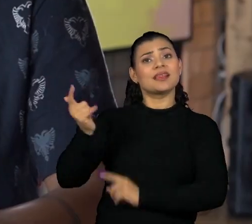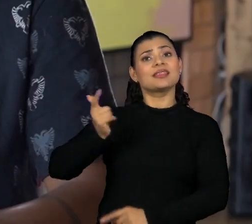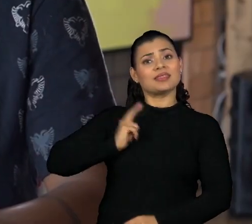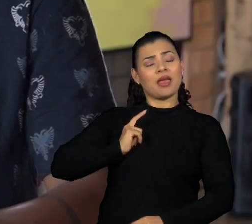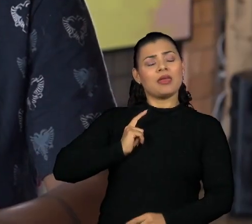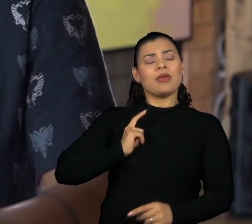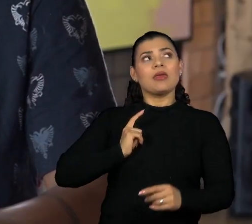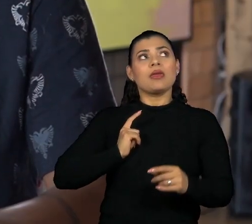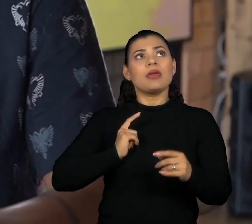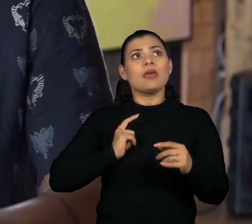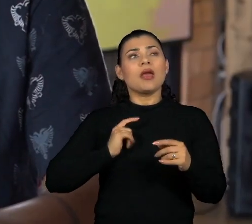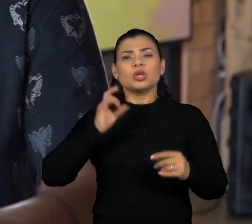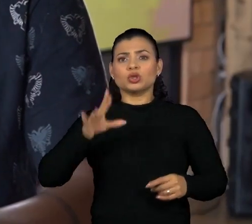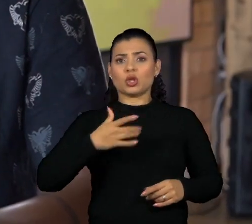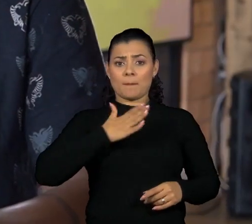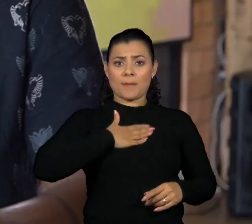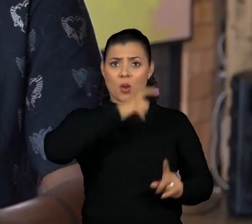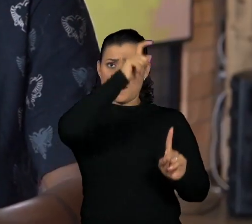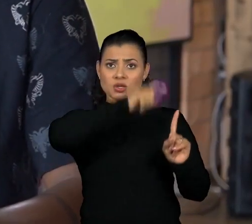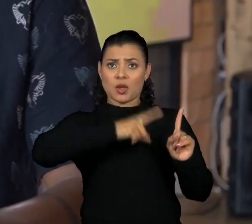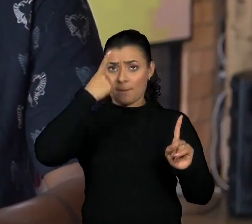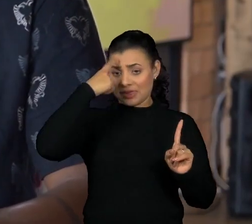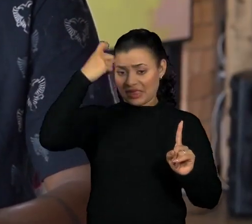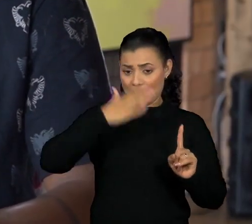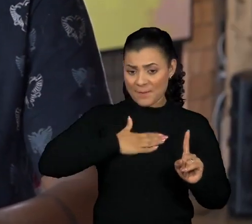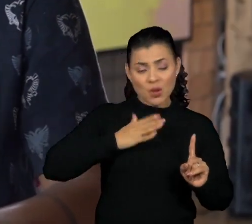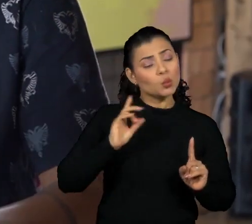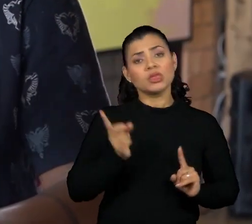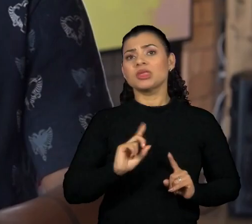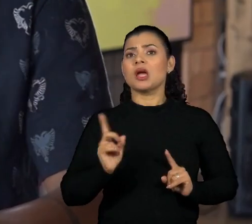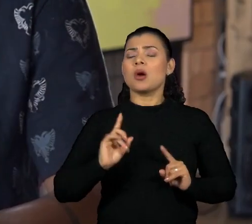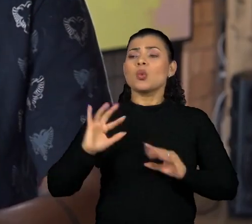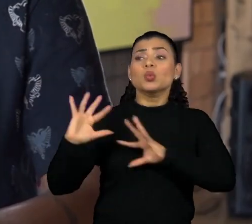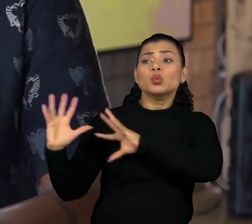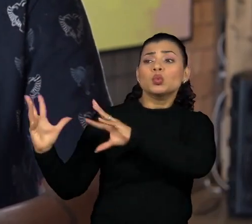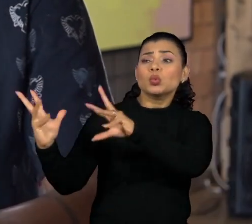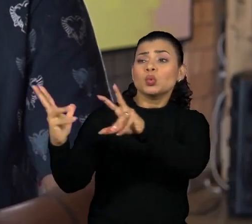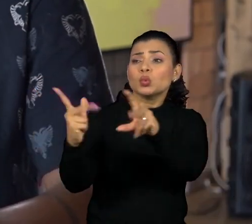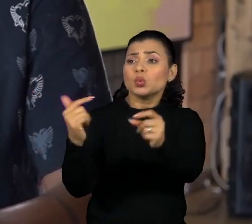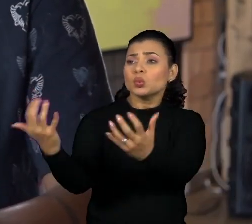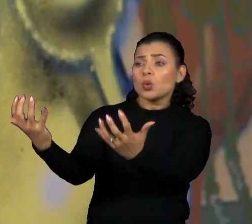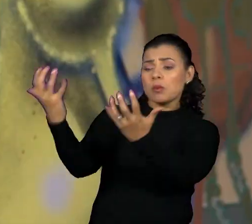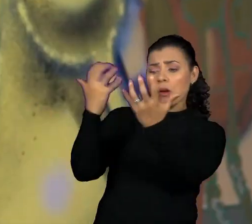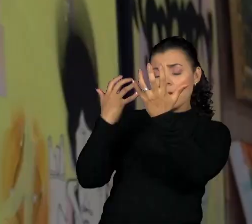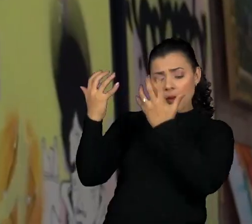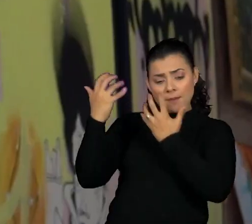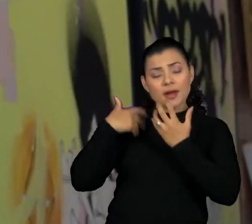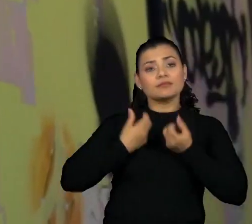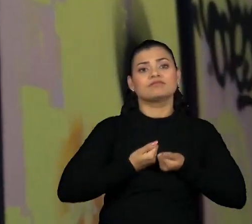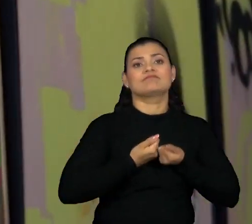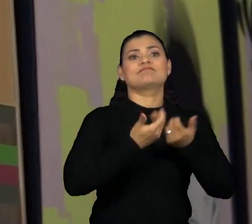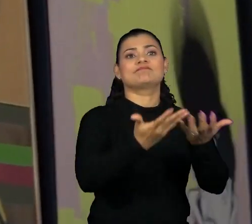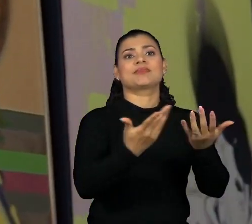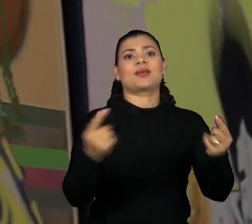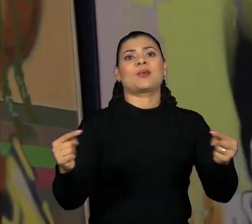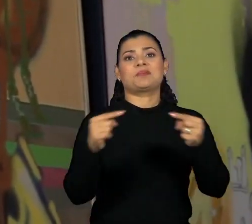só colocar o meu personagem ou só uma ideia ali. Acho que tudo que está em volta faz parte.